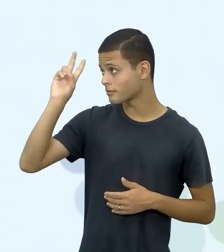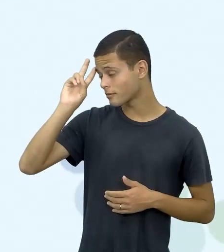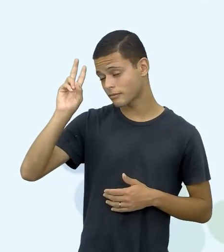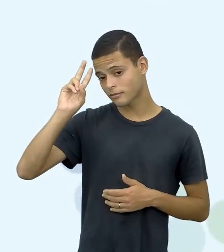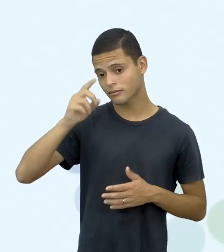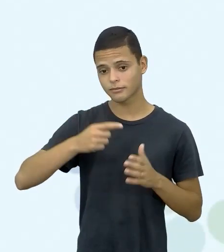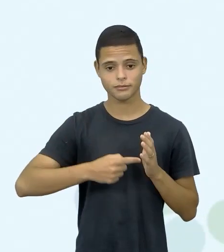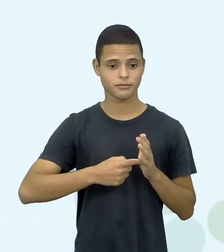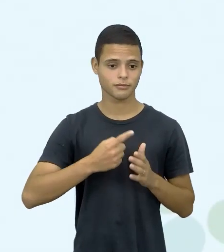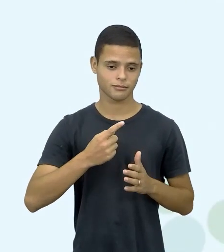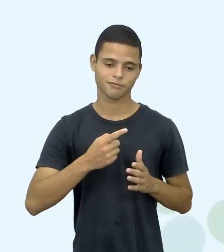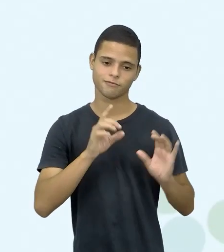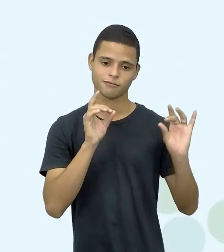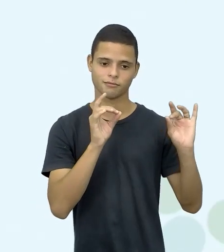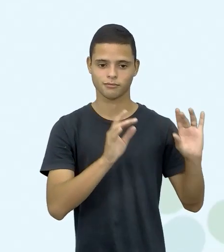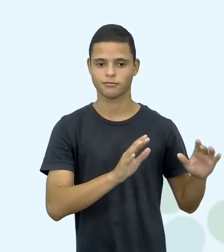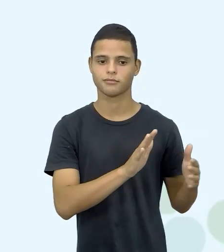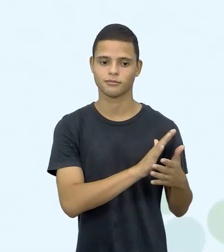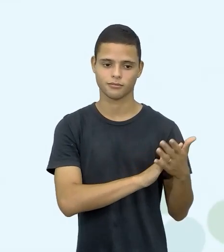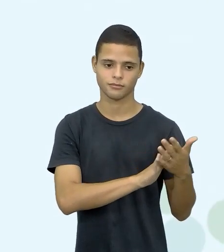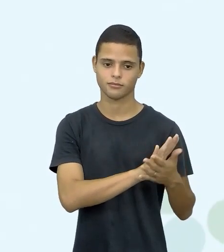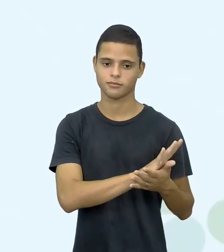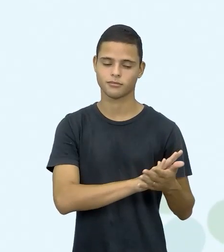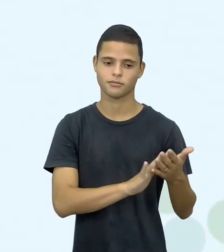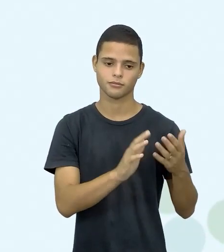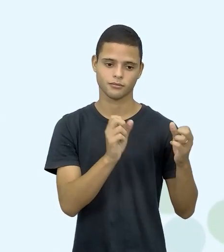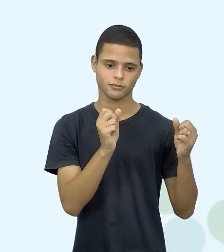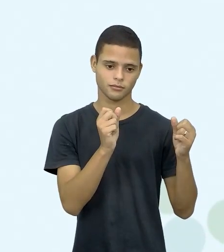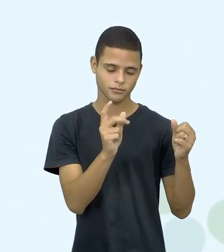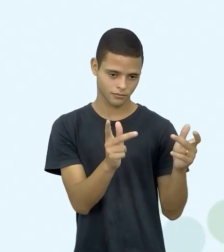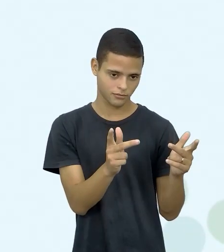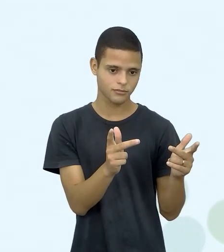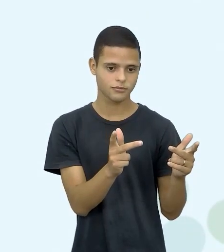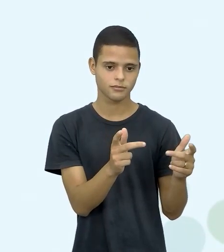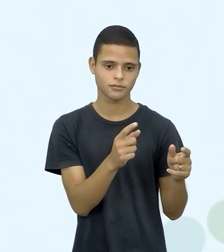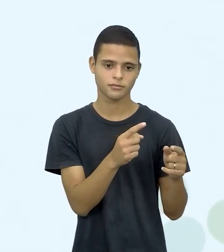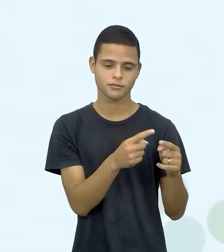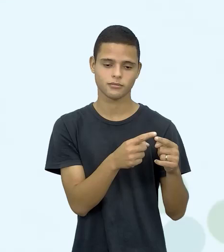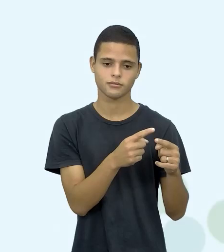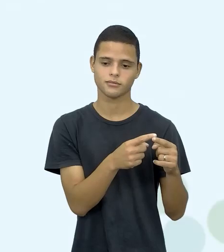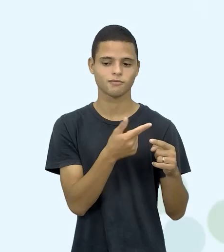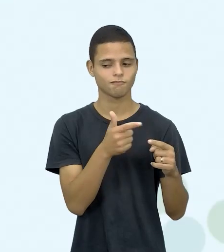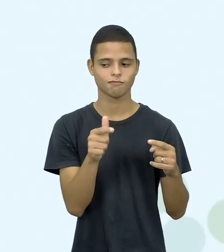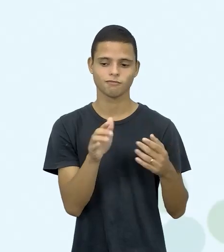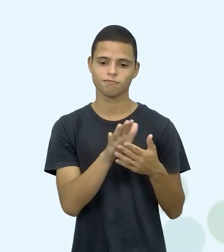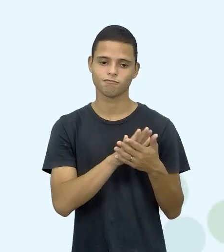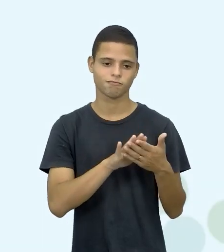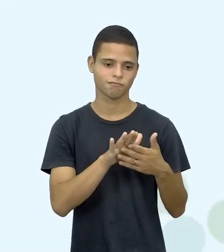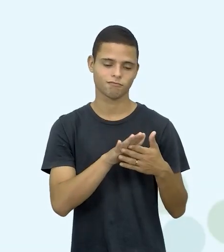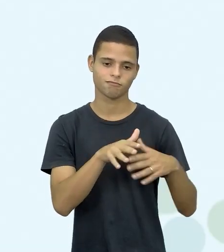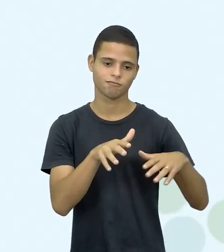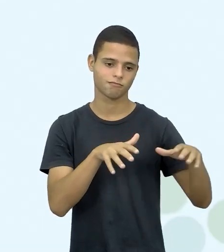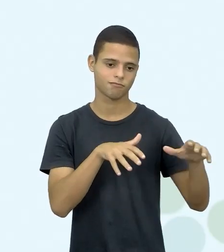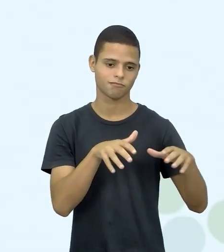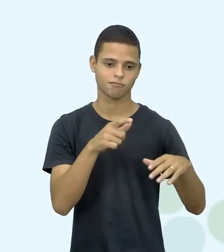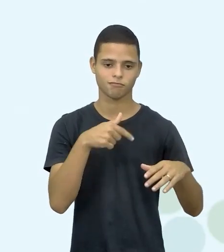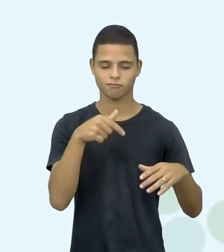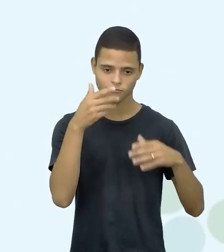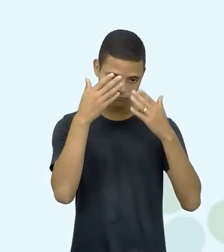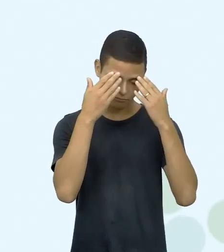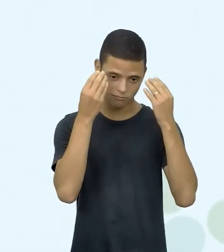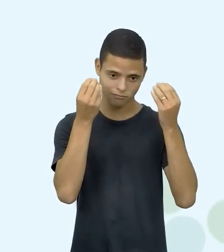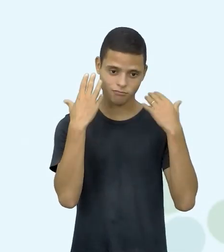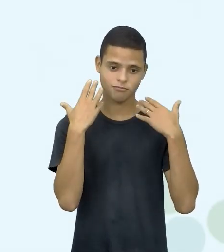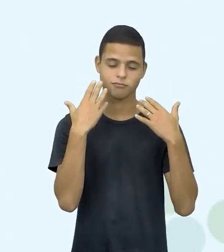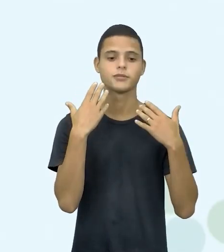ali, a gente vai desconsiderar esses dados, por isso que a gente fez 3 medições, porque a gente não estava muito alinhado, tá certo? Veja, a gente esqueceu de marcar